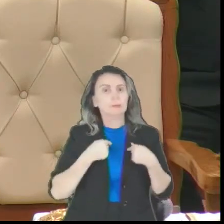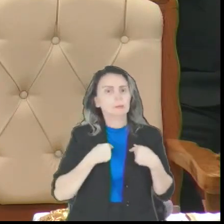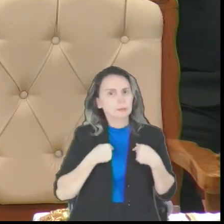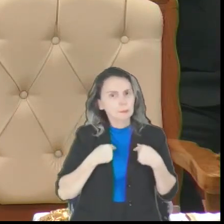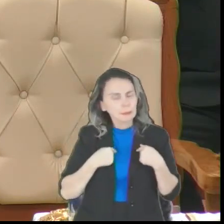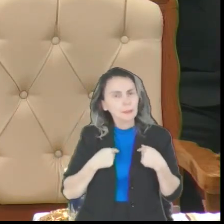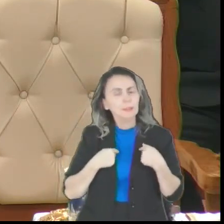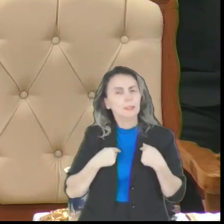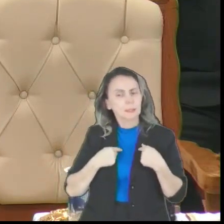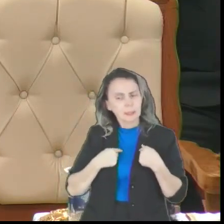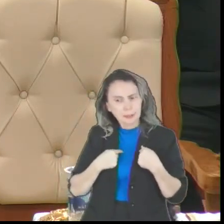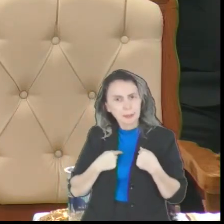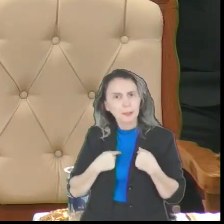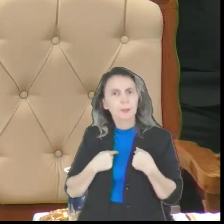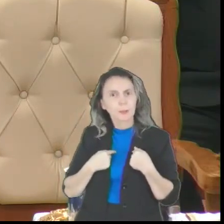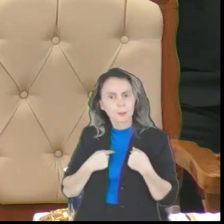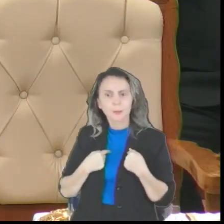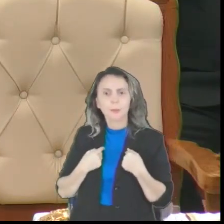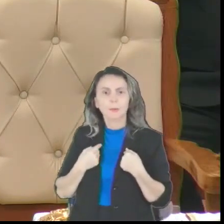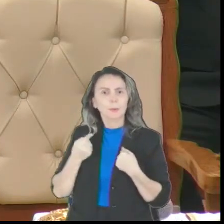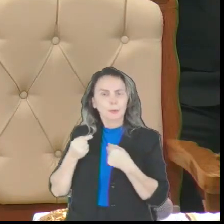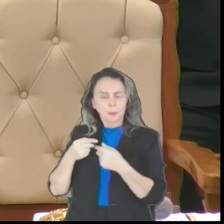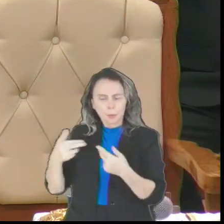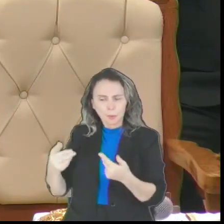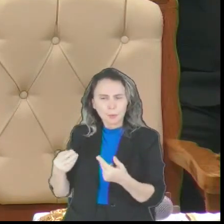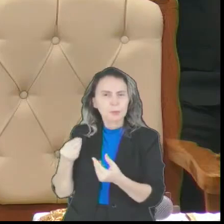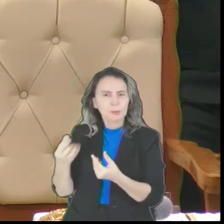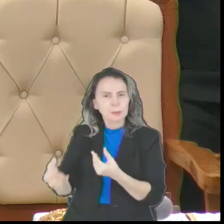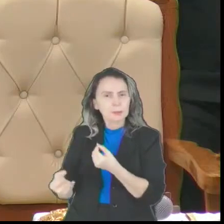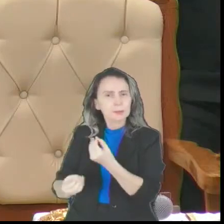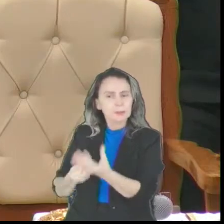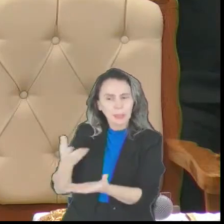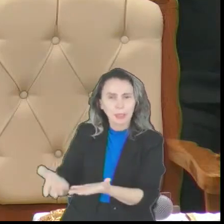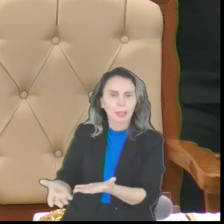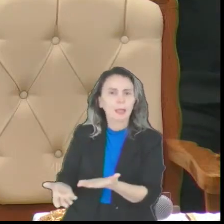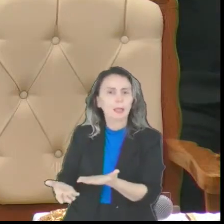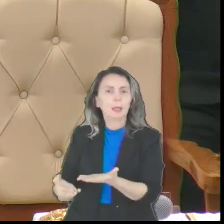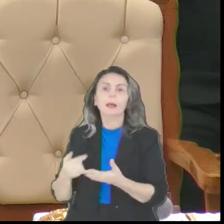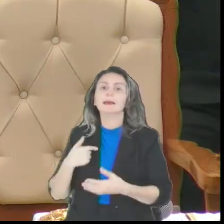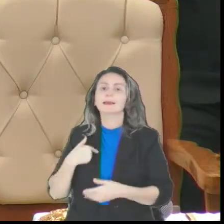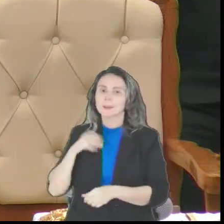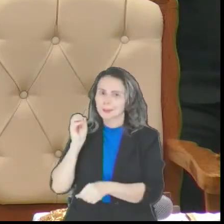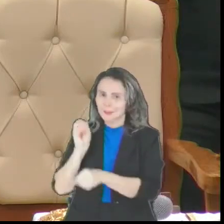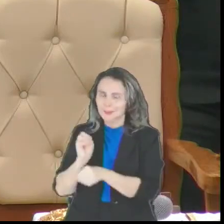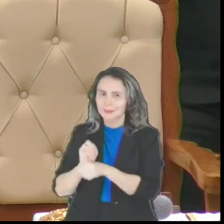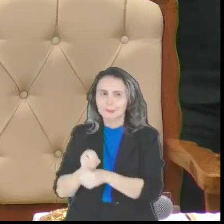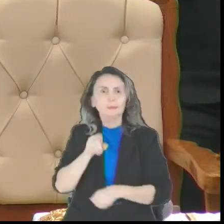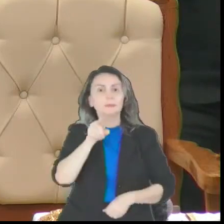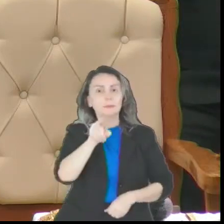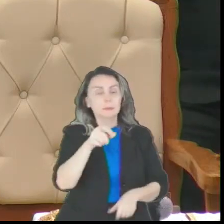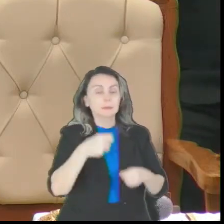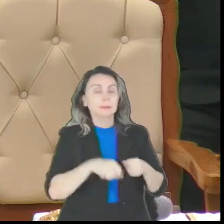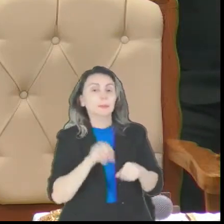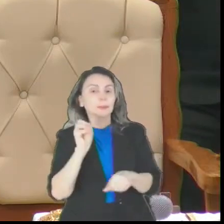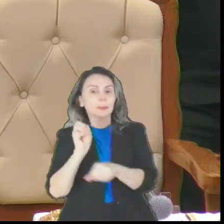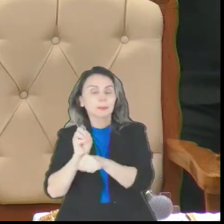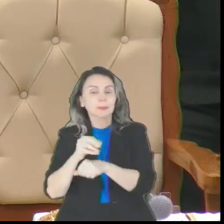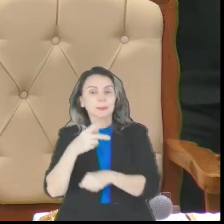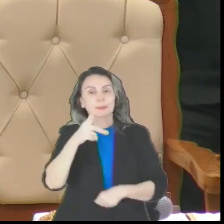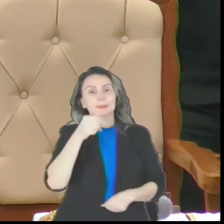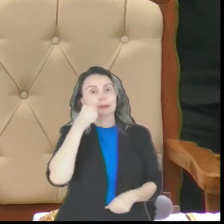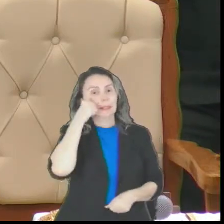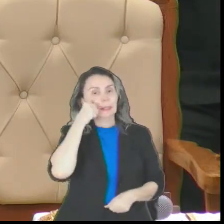que eu mantenho a minha esposa direitinho, é bem cuidada, glórias a Jesus. Irmão, cuide da sua esposa, né? E